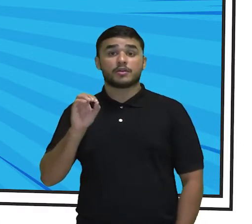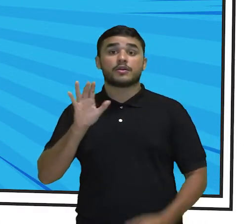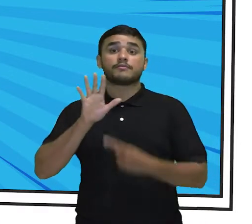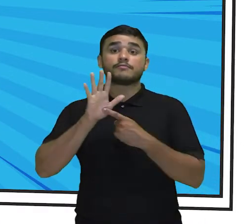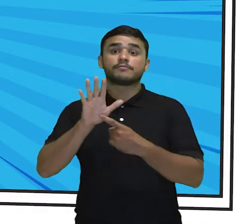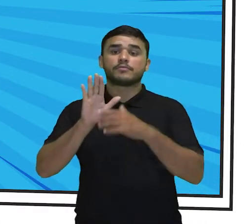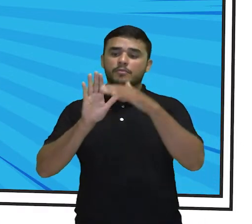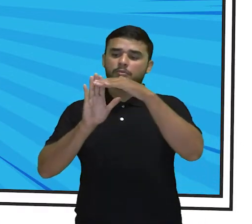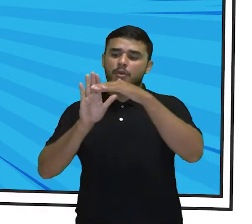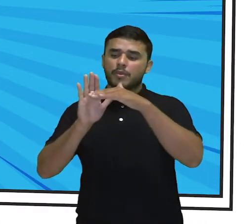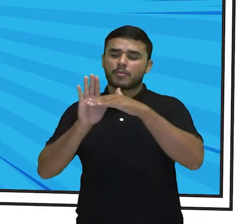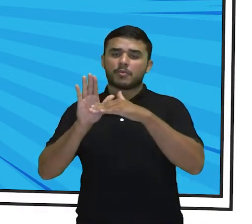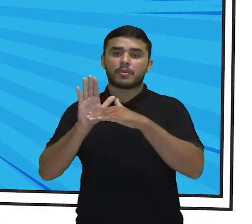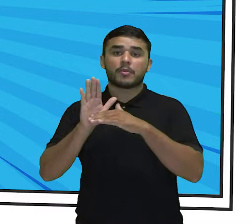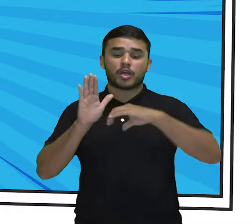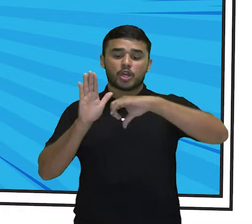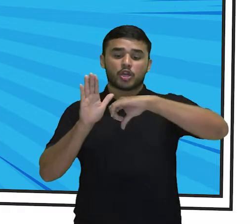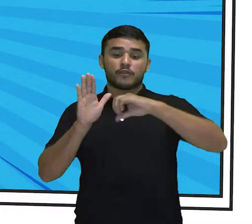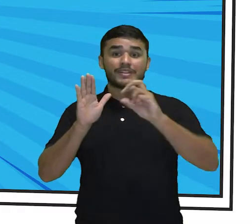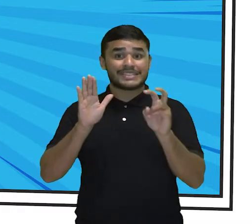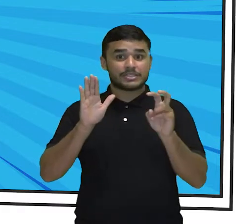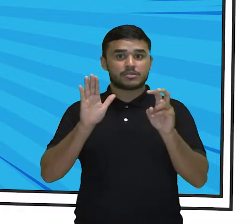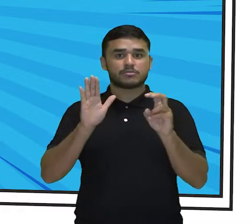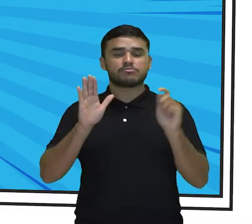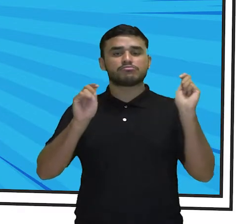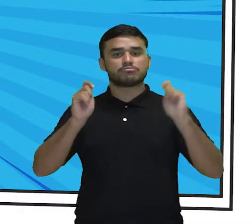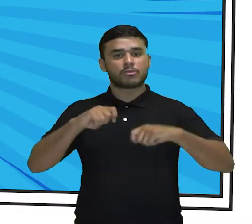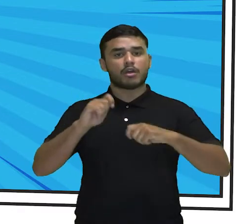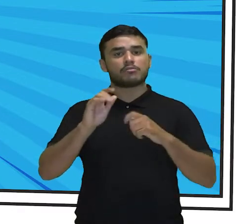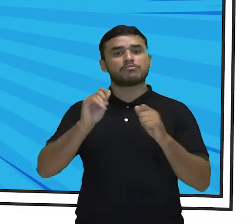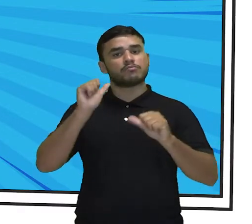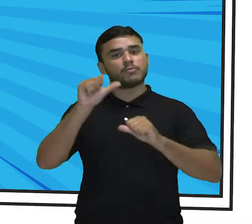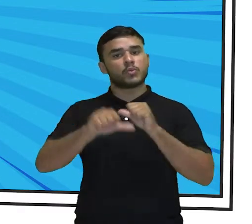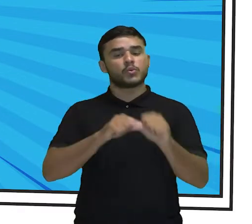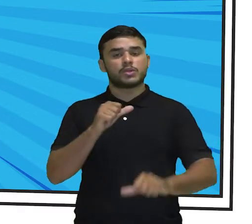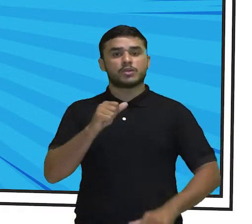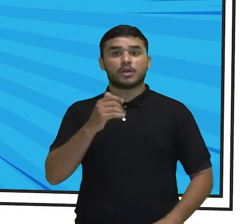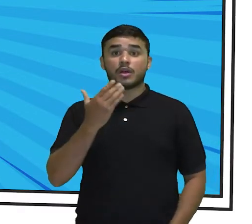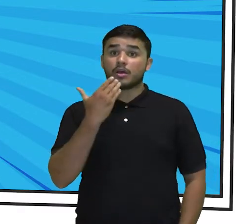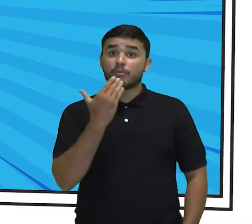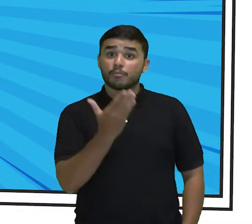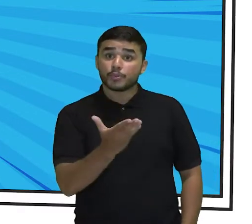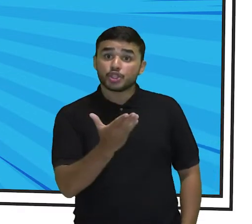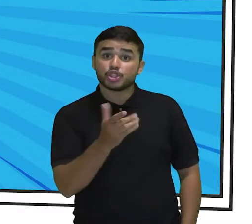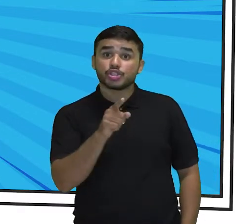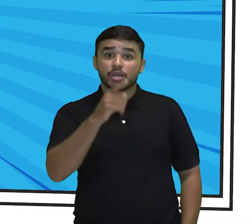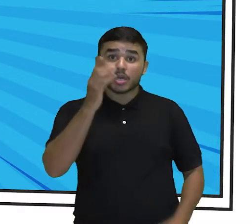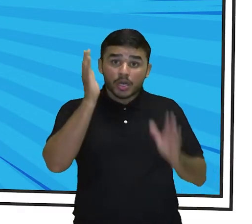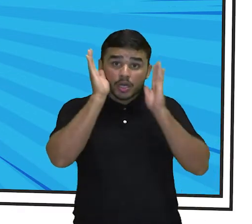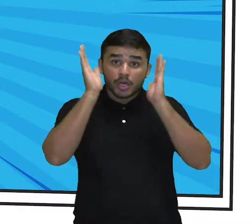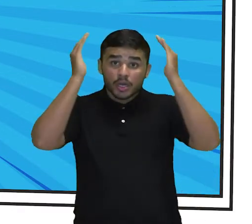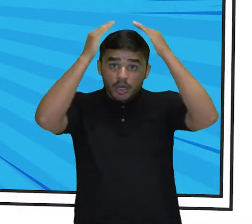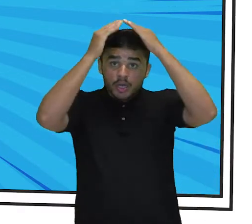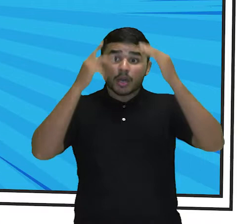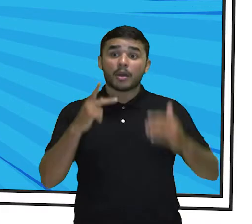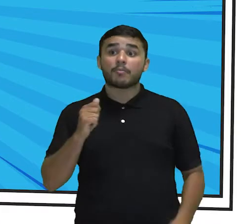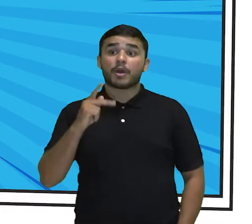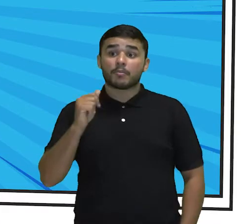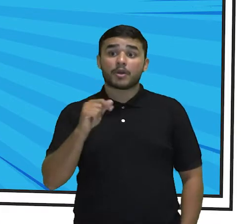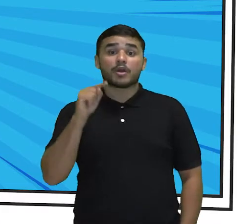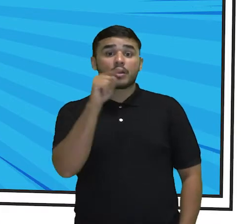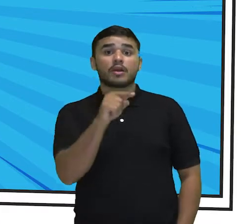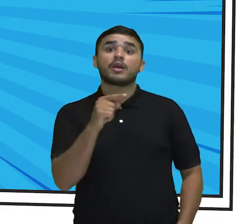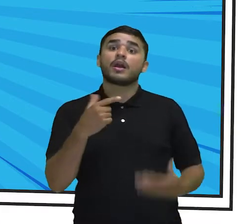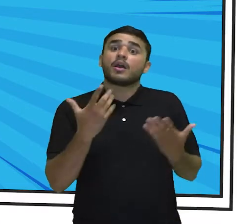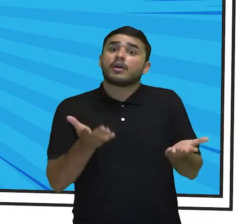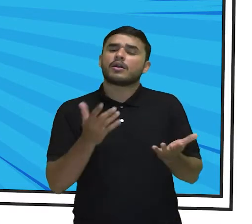95 teses para mudanças. E ele, no final das contas, sugere que essas 95 teses façam com que a igreja fique